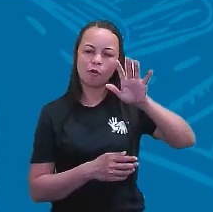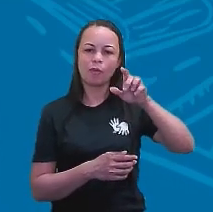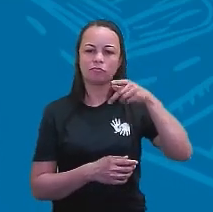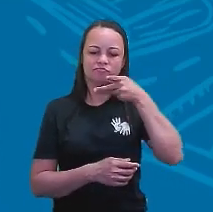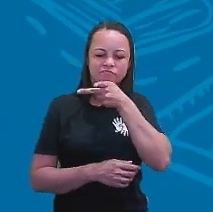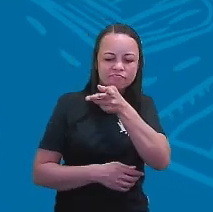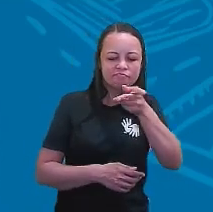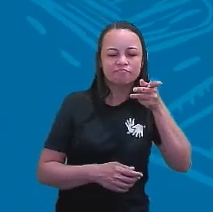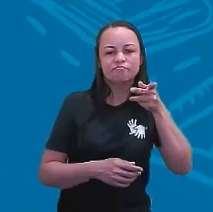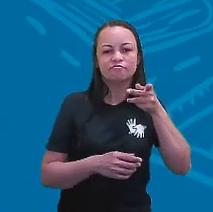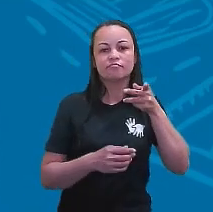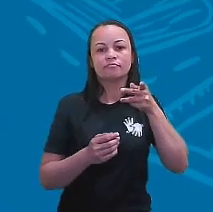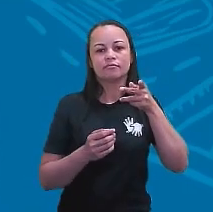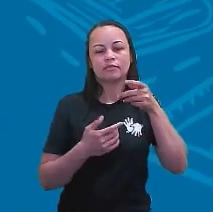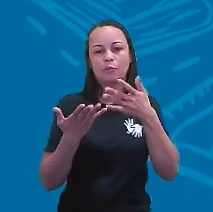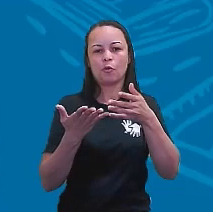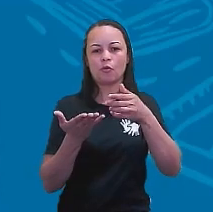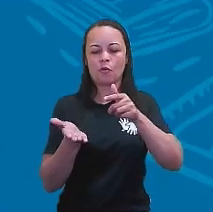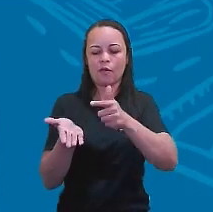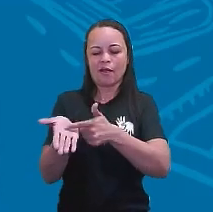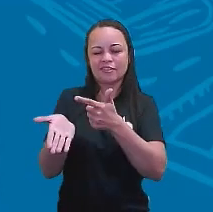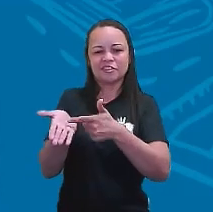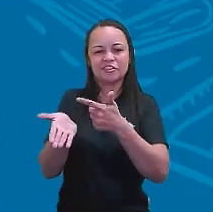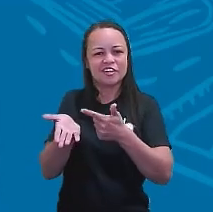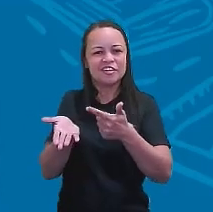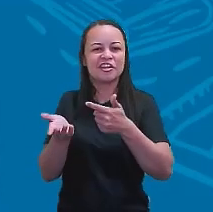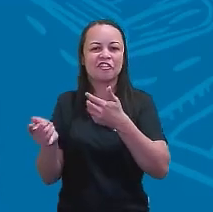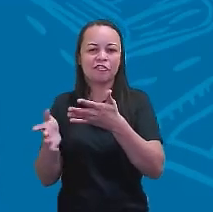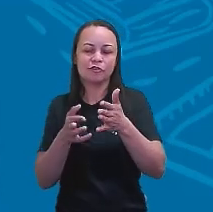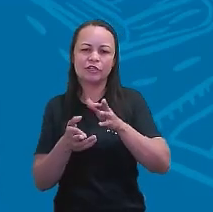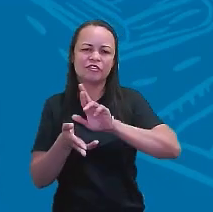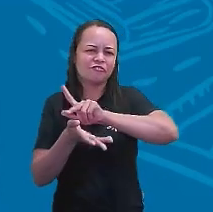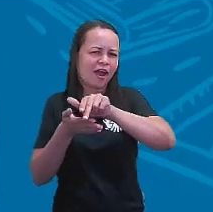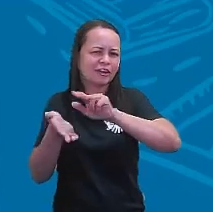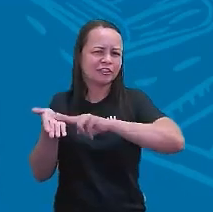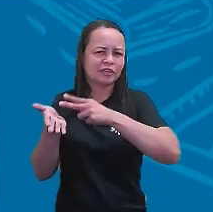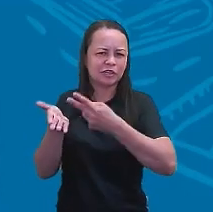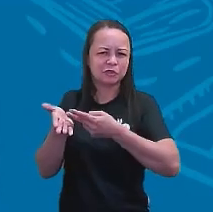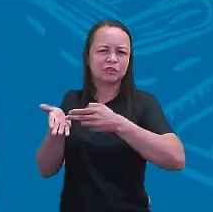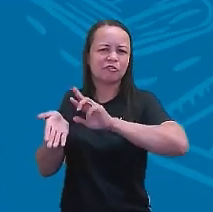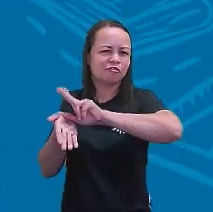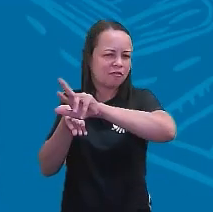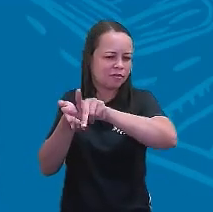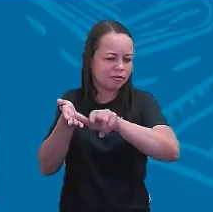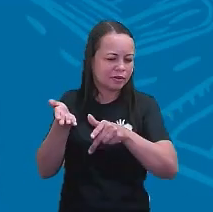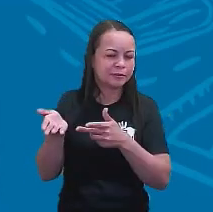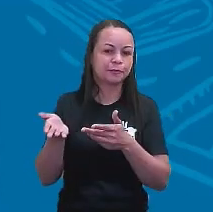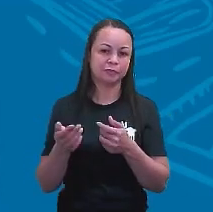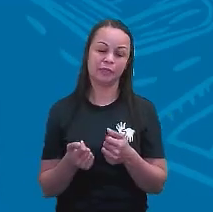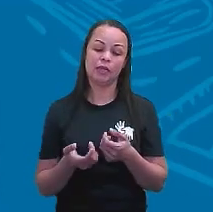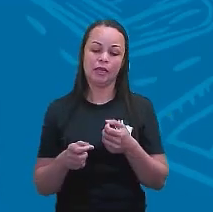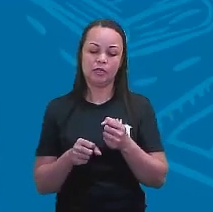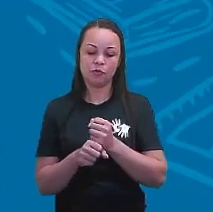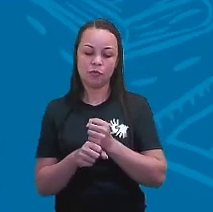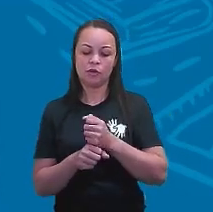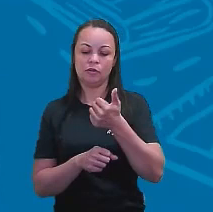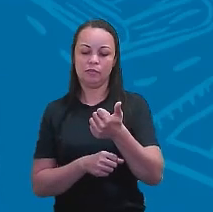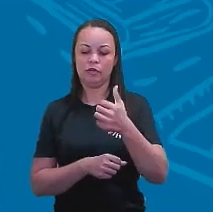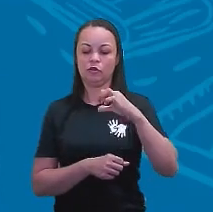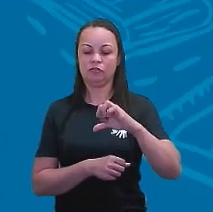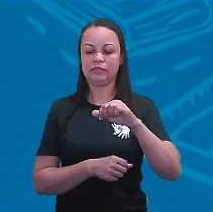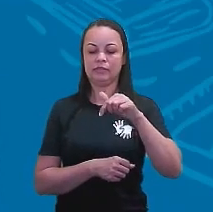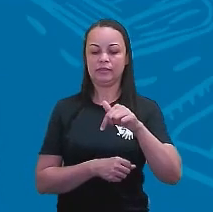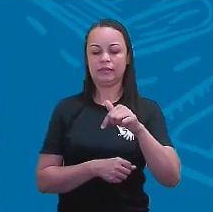visitas, por colocar esses livros aí em diversas traduções. E aí em 75 foi a tradução inglesa